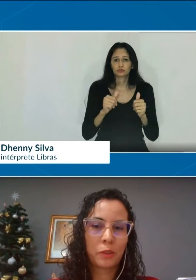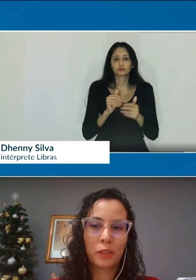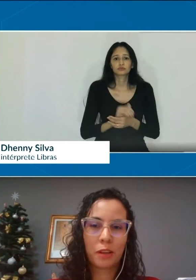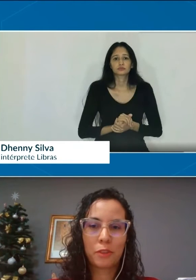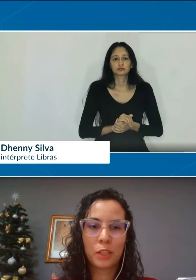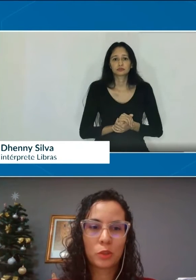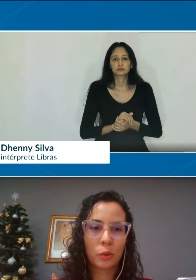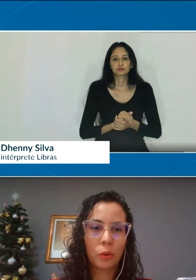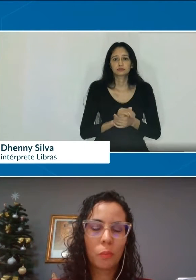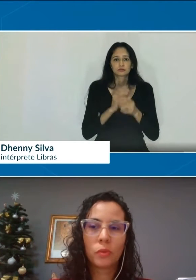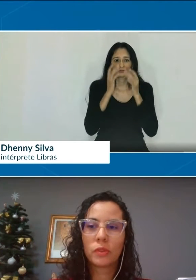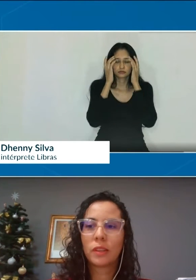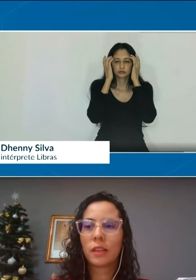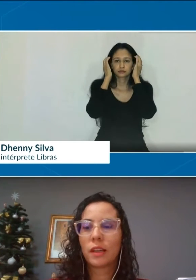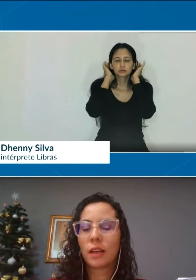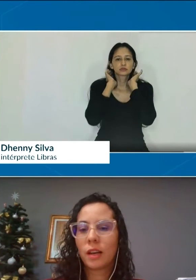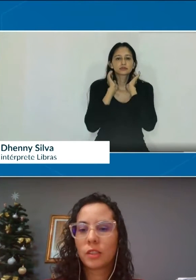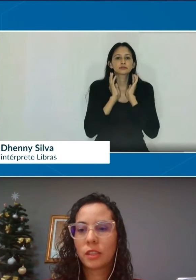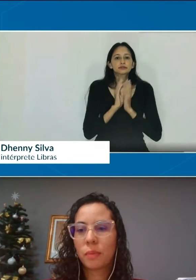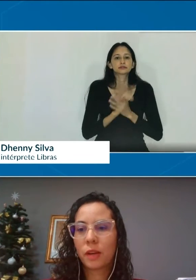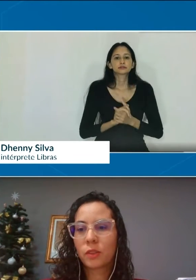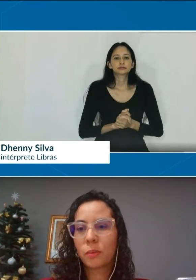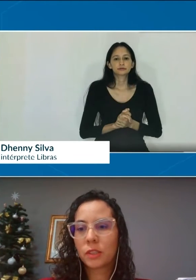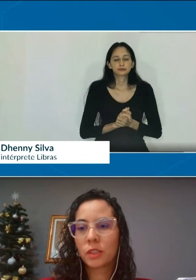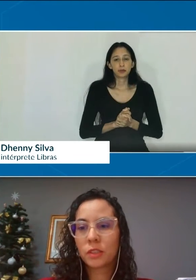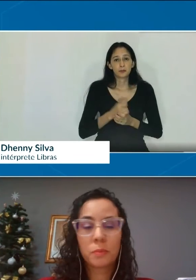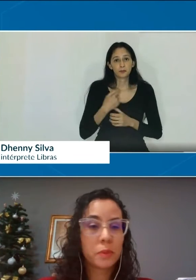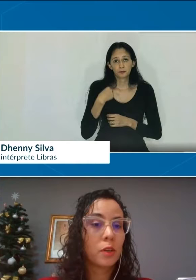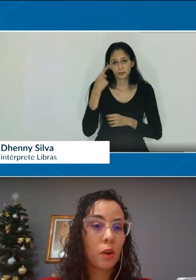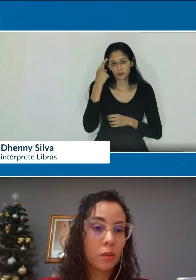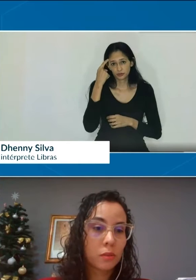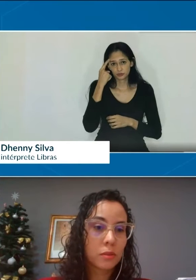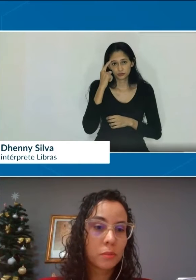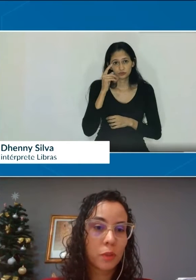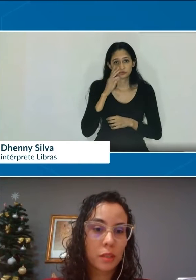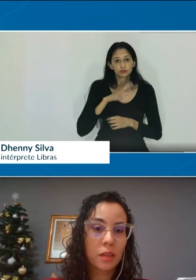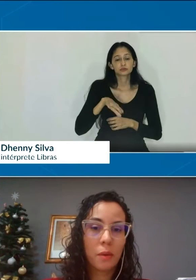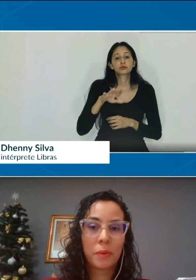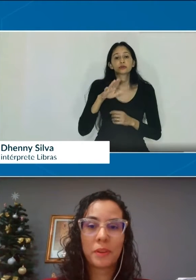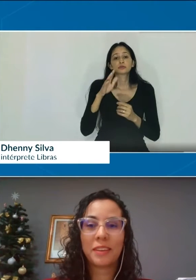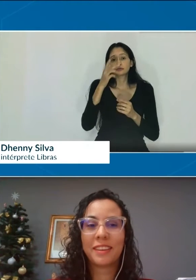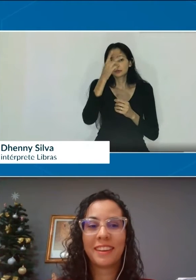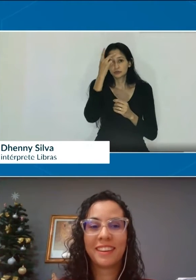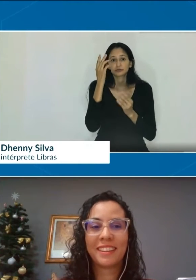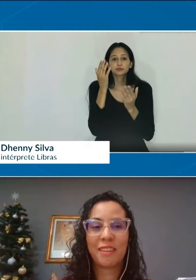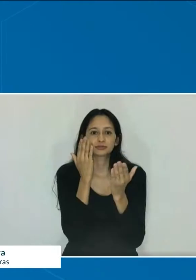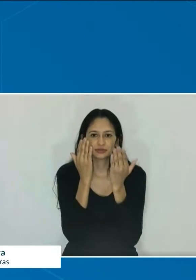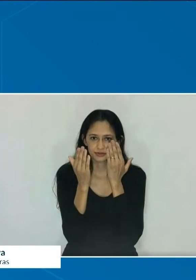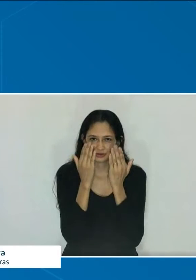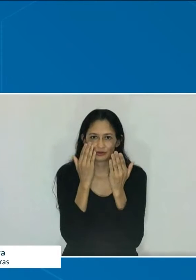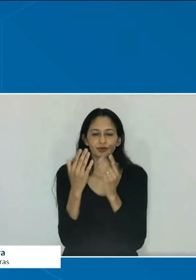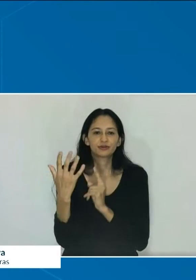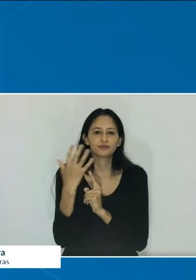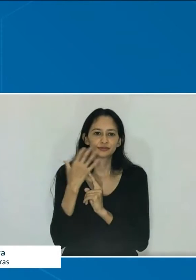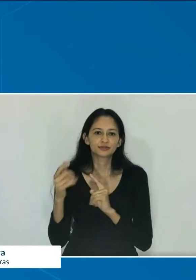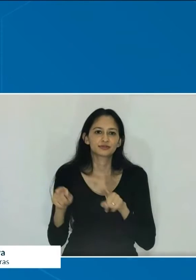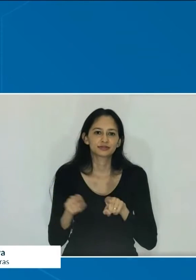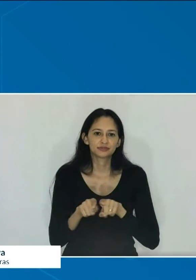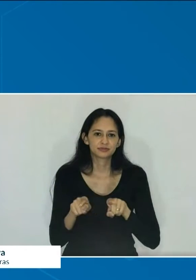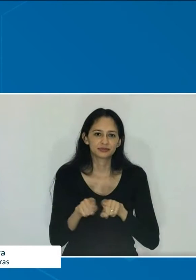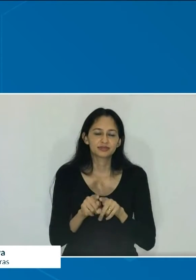pandemia impactou na vida de tudo. Acho que impactou bastante nos psicólogos, por exemplo.